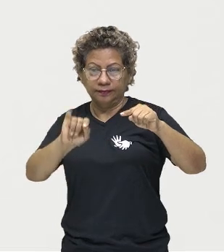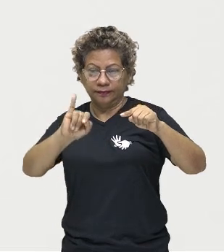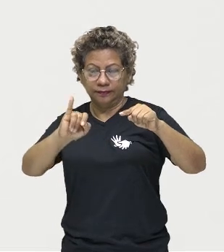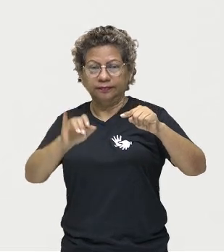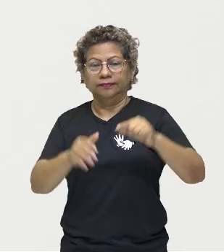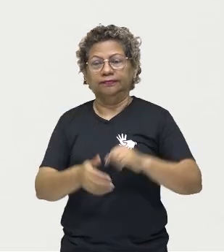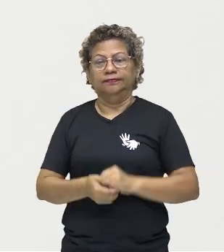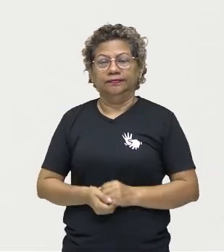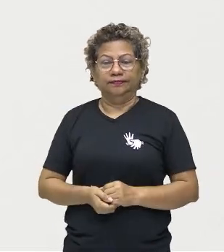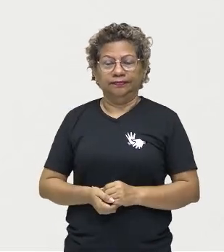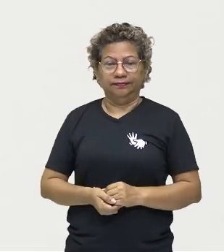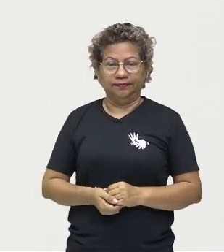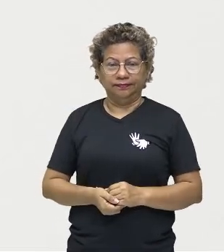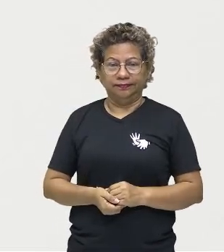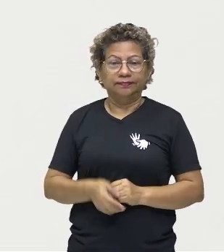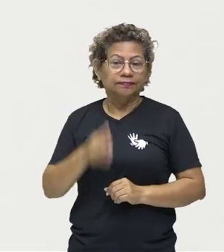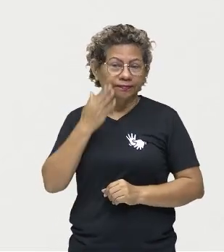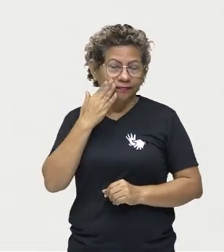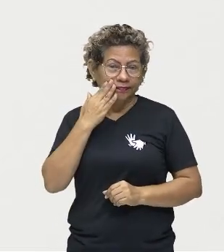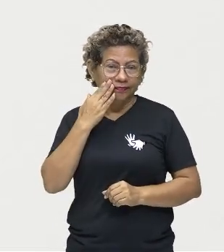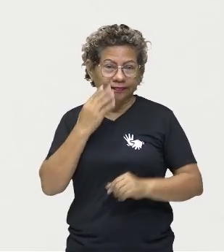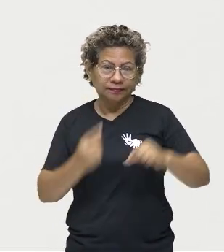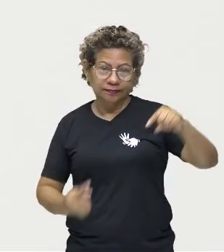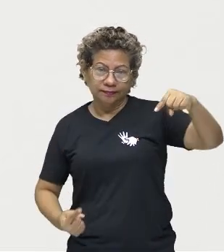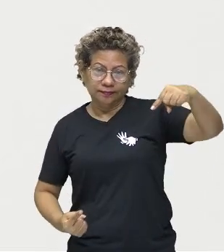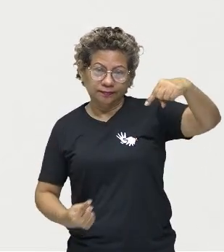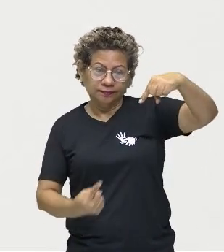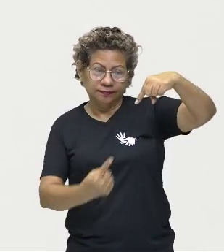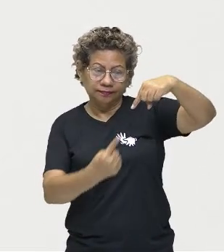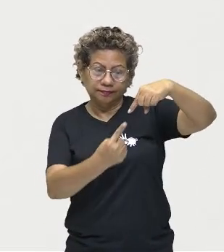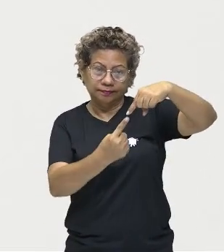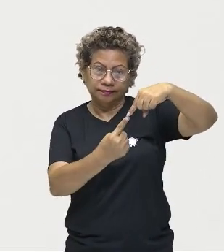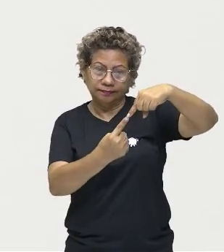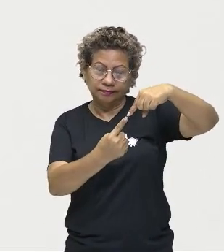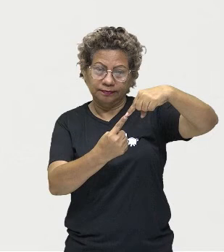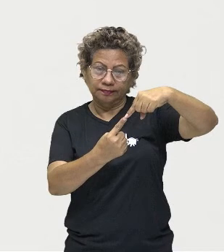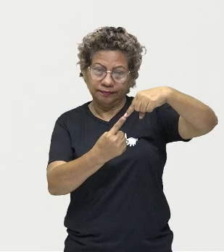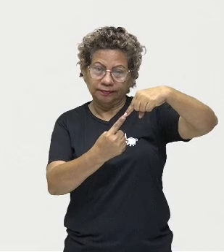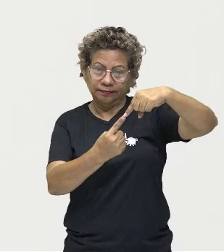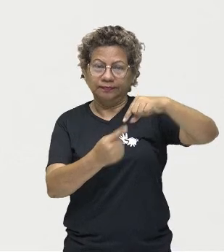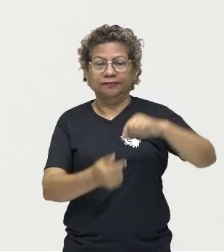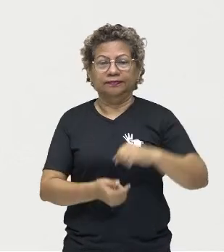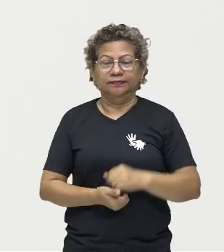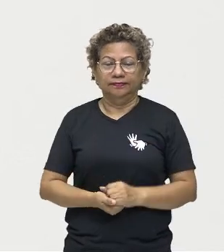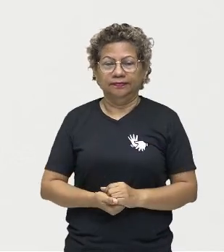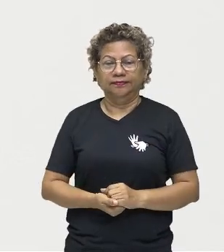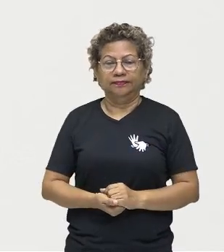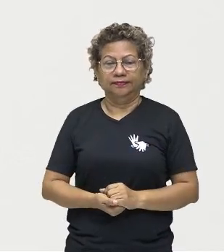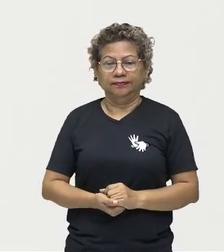Então, daqui para cá, nós vamos ter duas partes